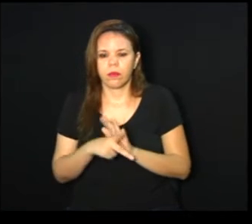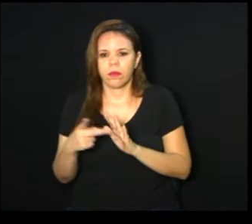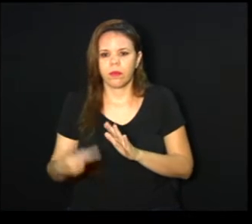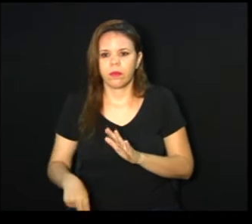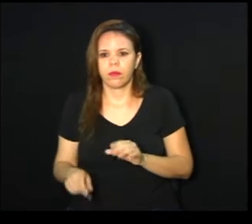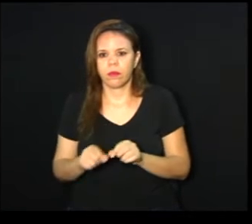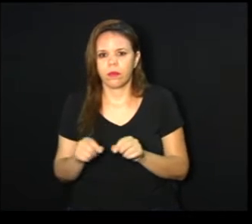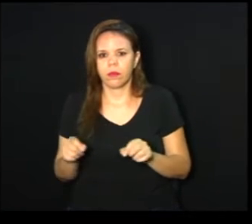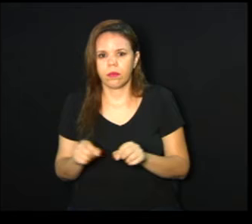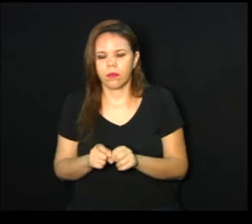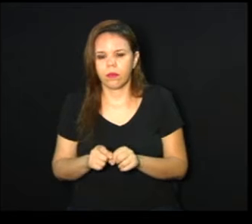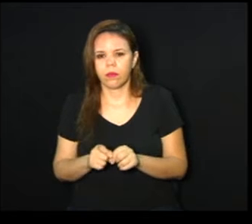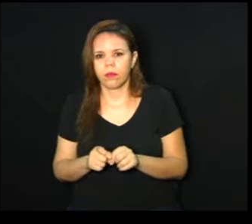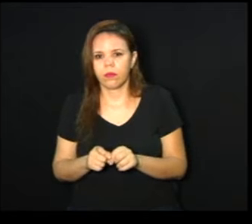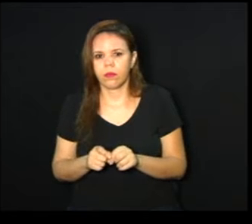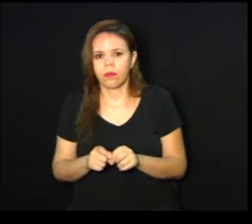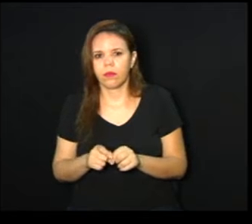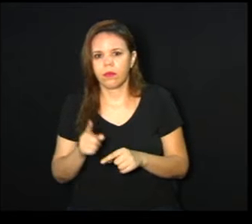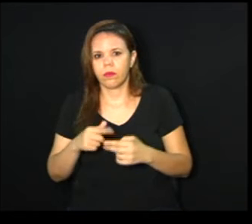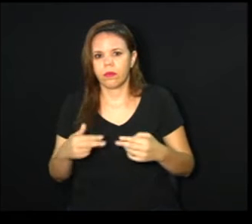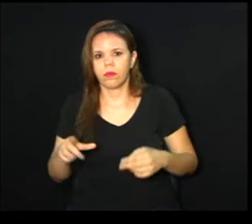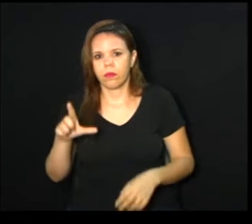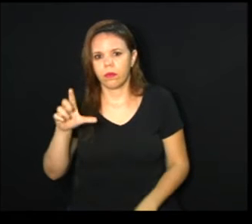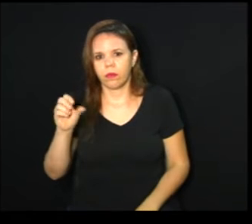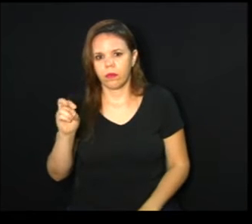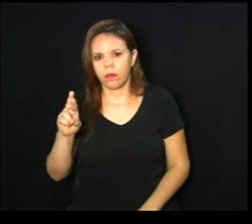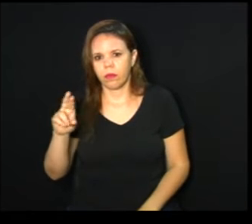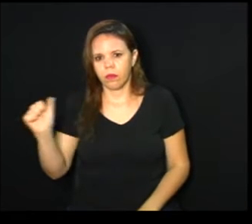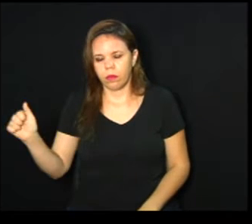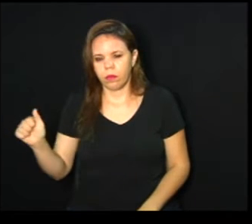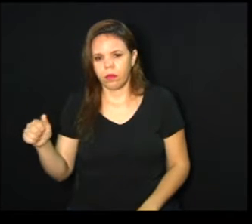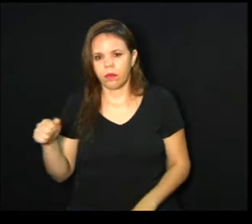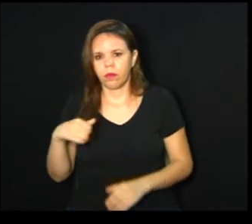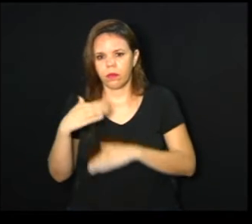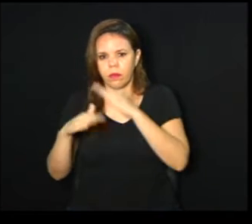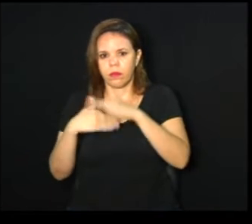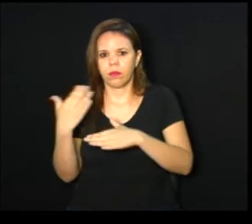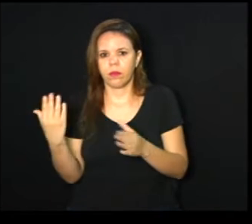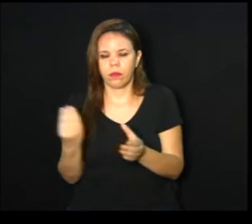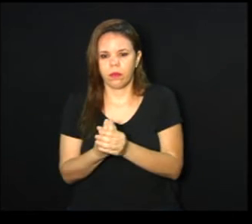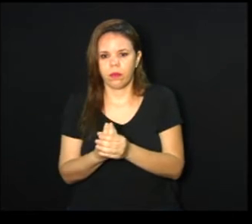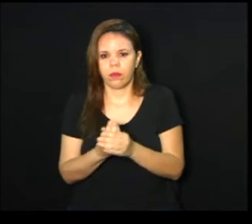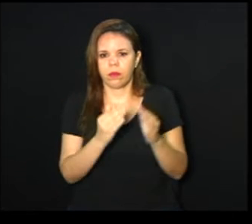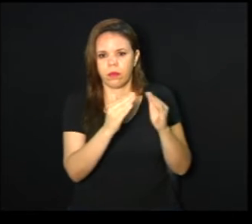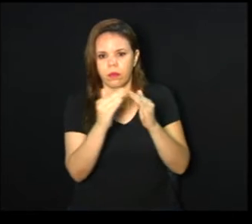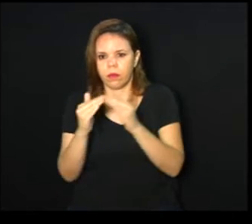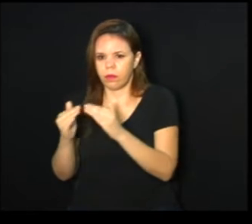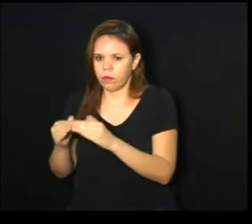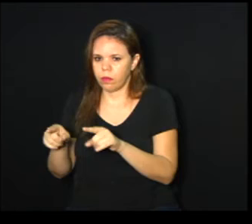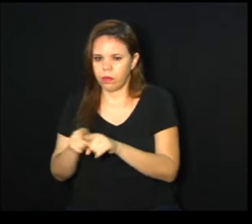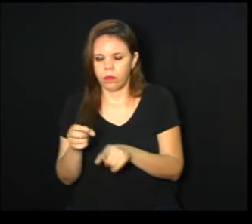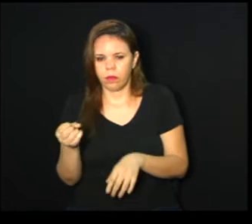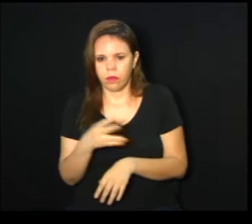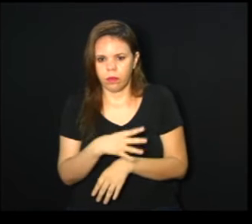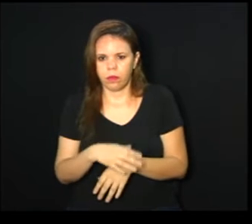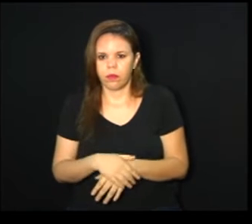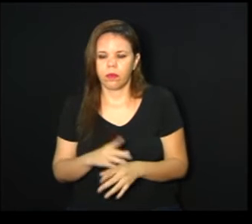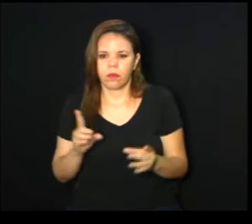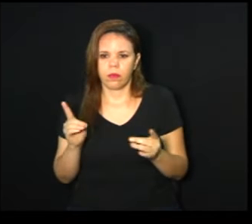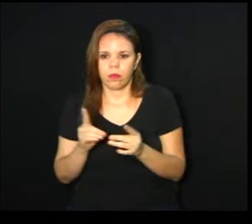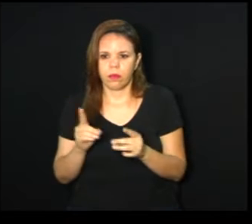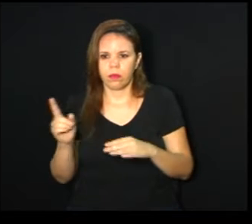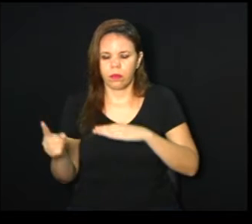protótipo do equipamento, chama-se LoRa, que nós desenvolvemos para ser instalados nas residências. Então, essa é uma nova maneira, um novo serviço